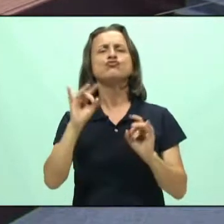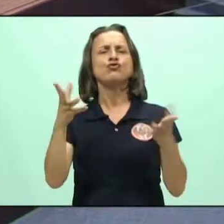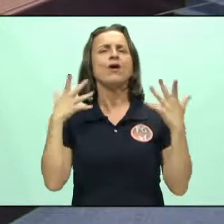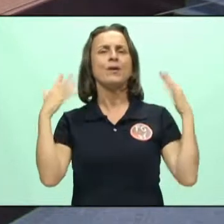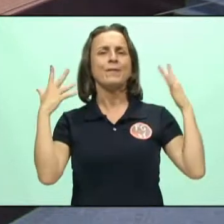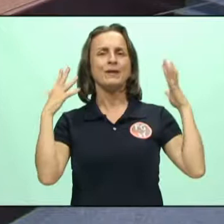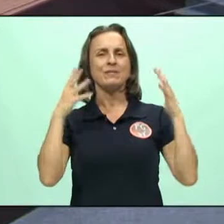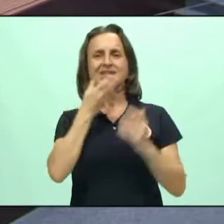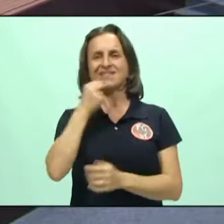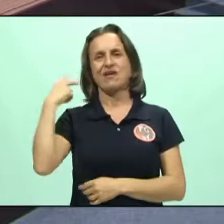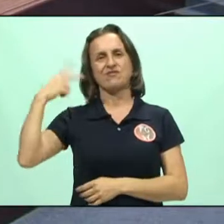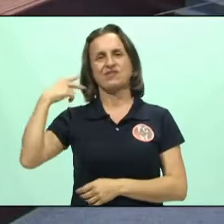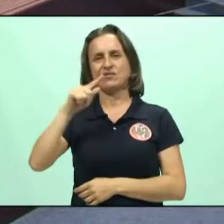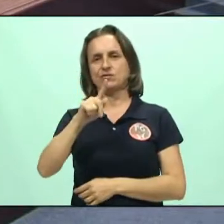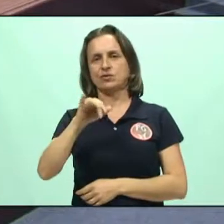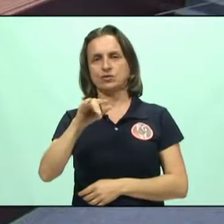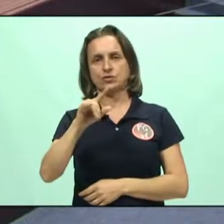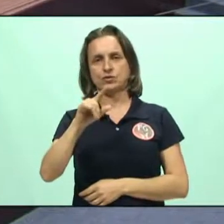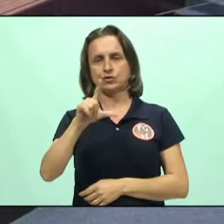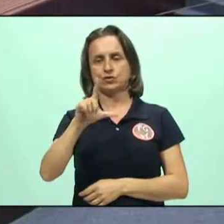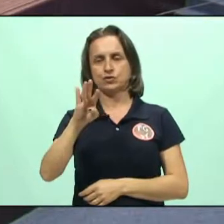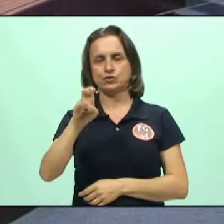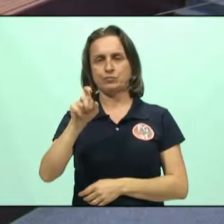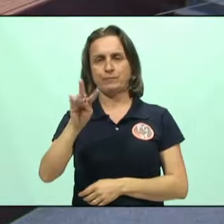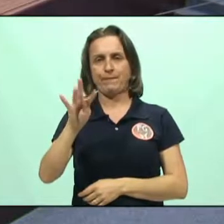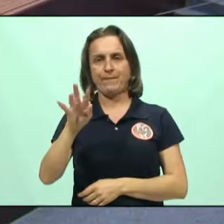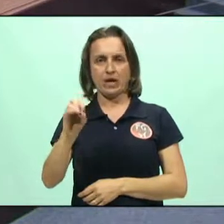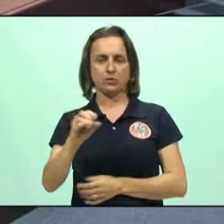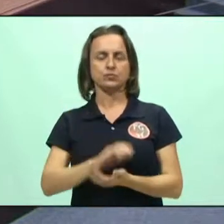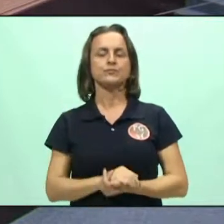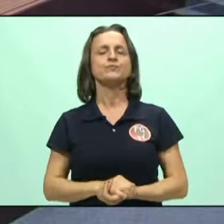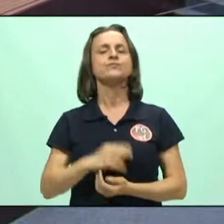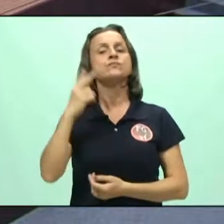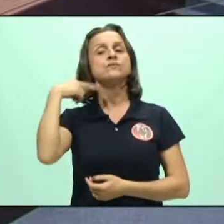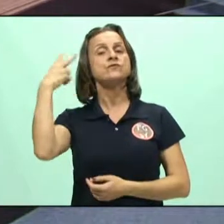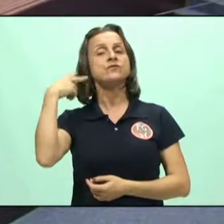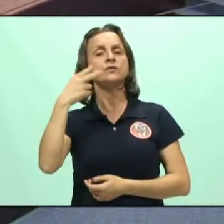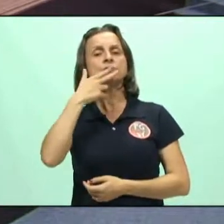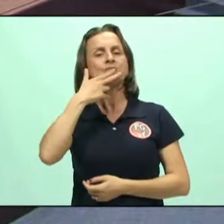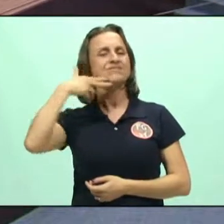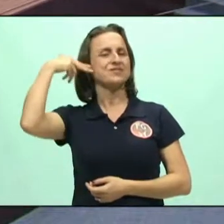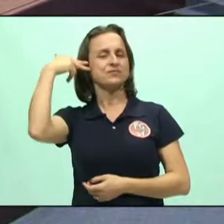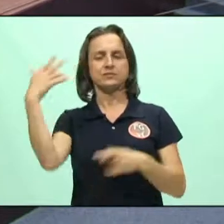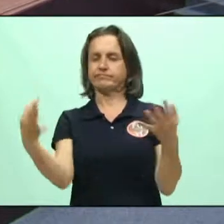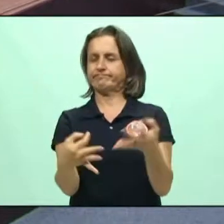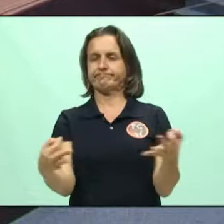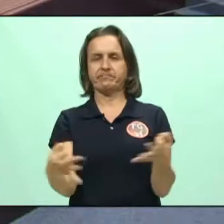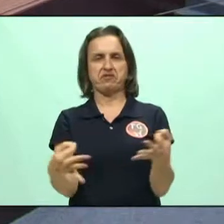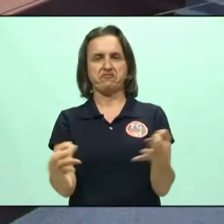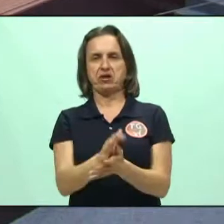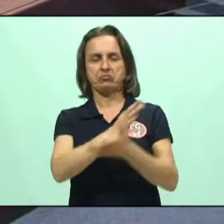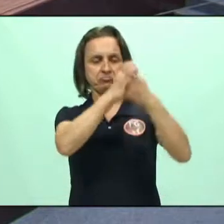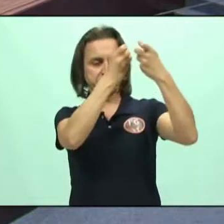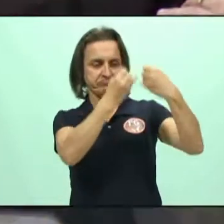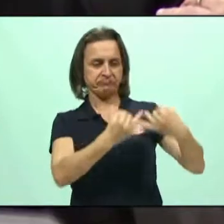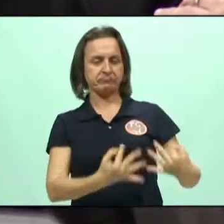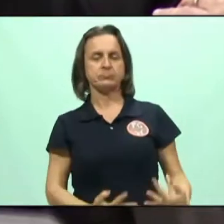e o vereador Nicolas foi perfeito a sua explanação